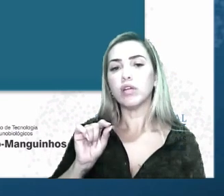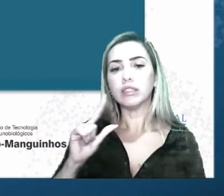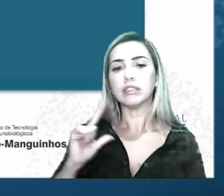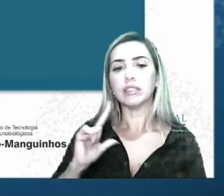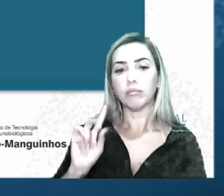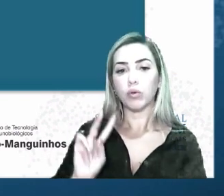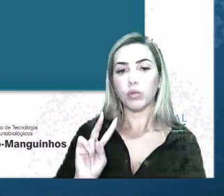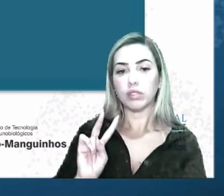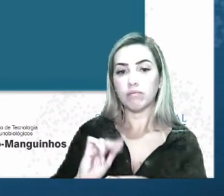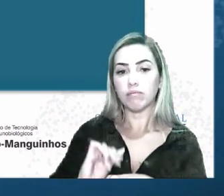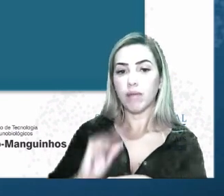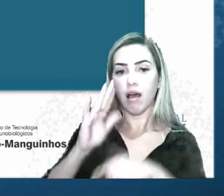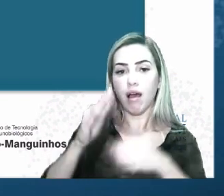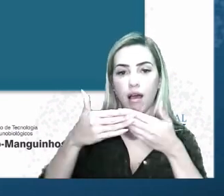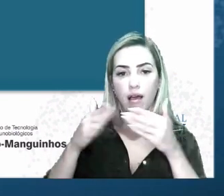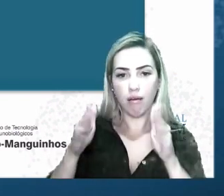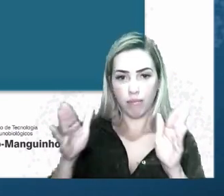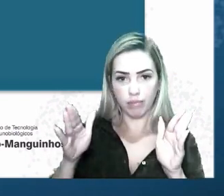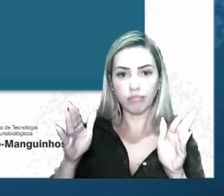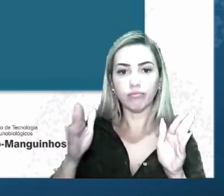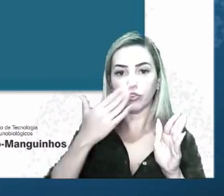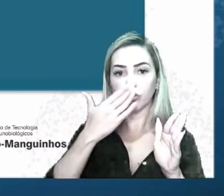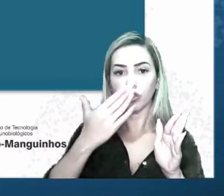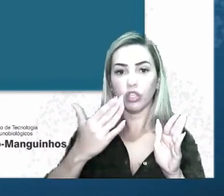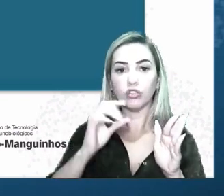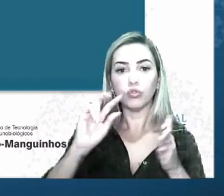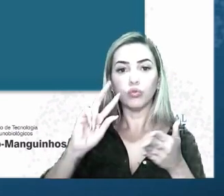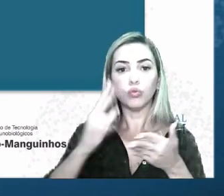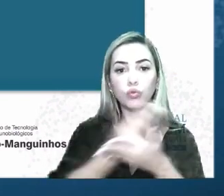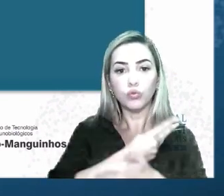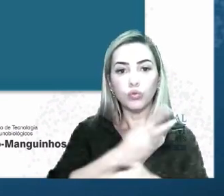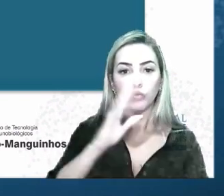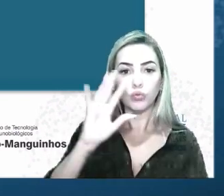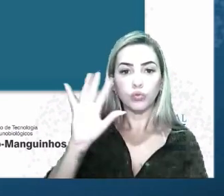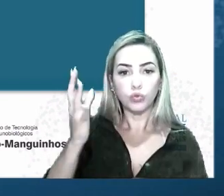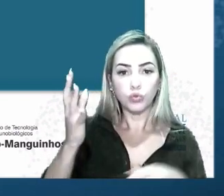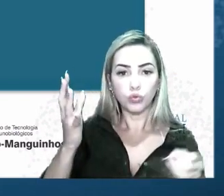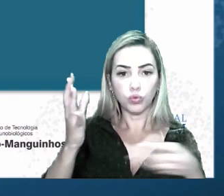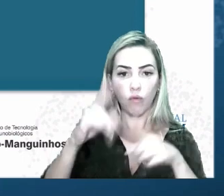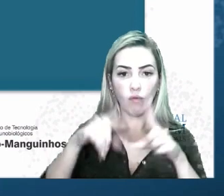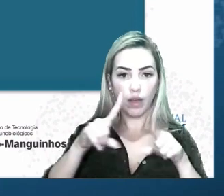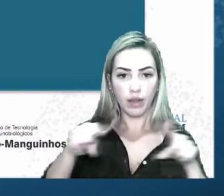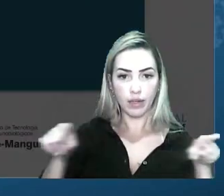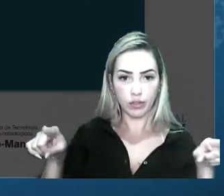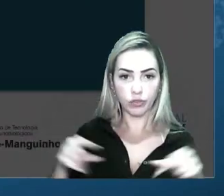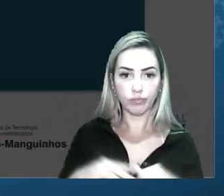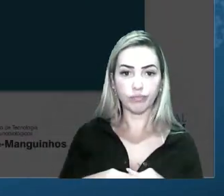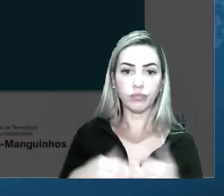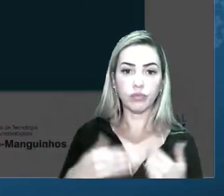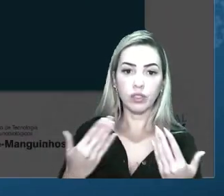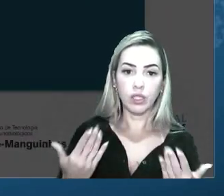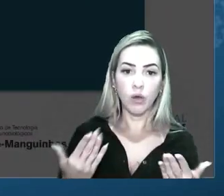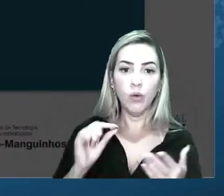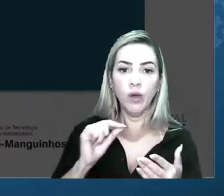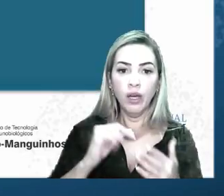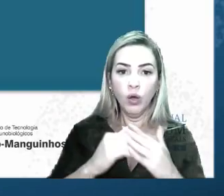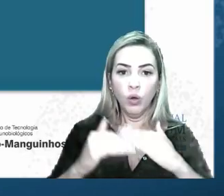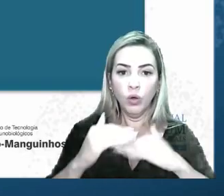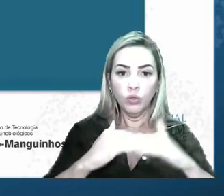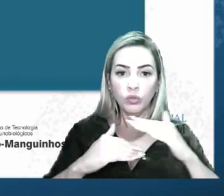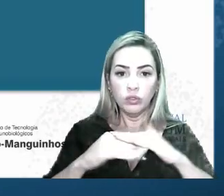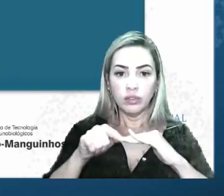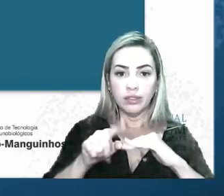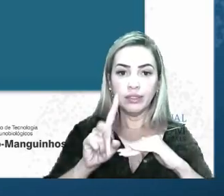mais ampla diante do surgimento de novas variantes. No entanto, as construções de self-amplifying elas